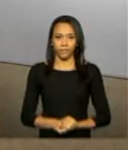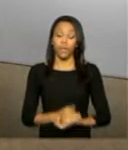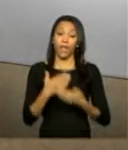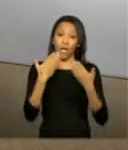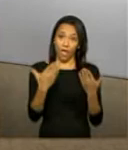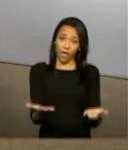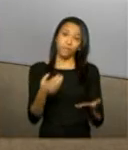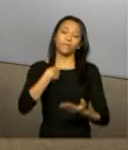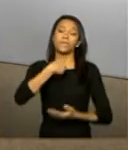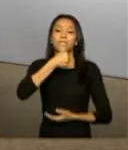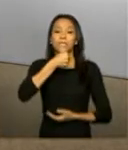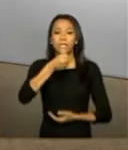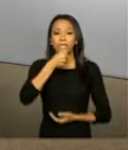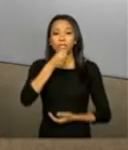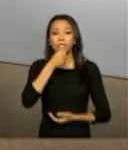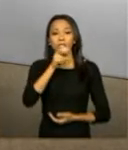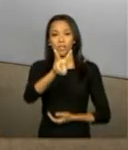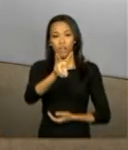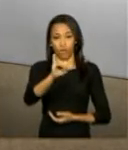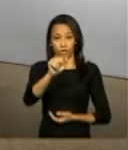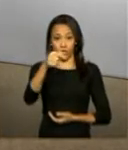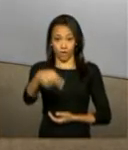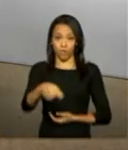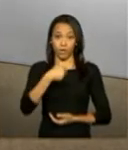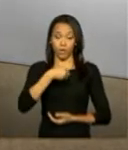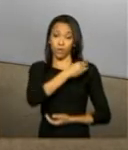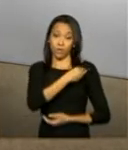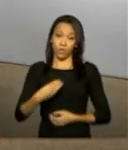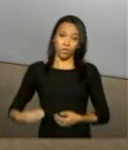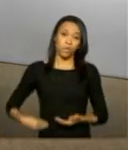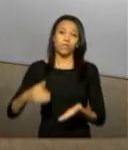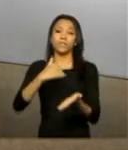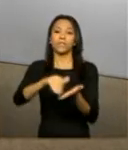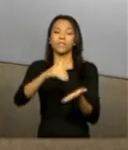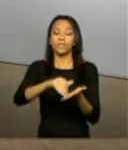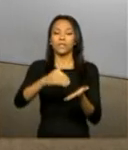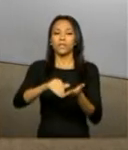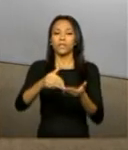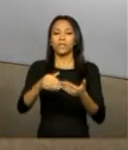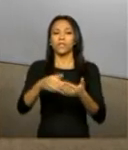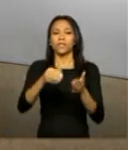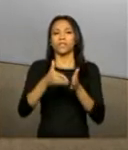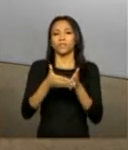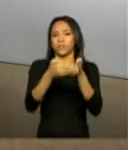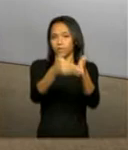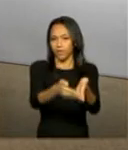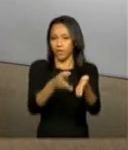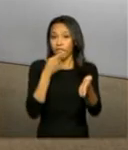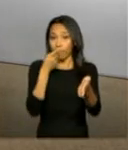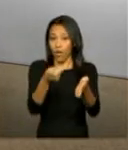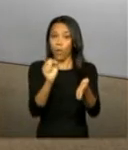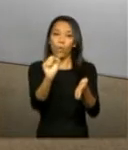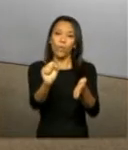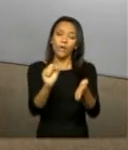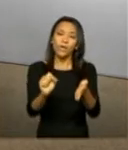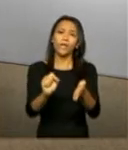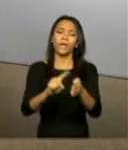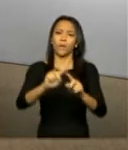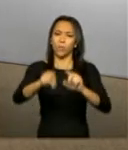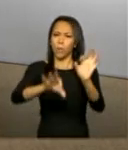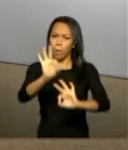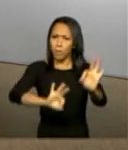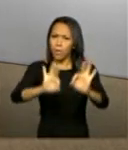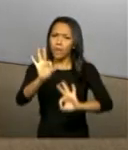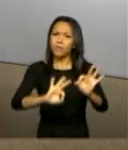Essa foi a entrevista ao vivo do ministro da Secretaria de Portos, Edinho Araújo, ele que falou sobre o plano de escoamento